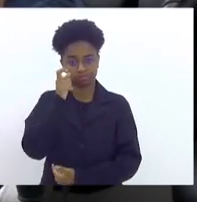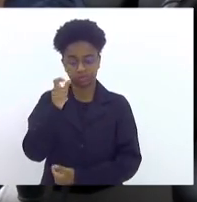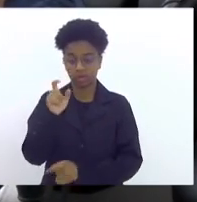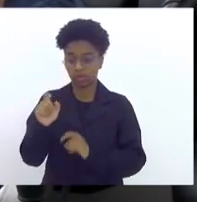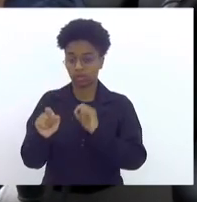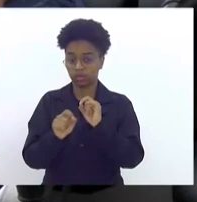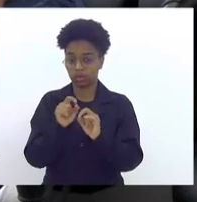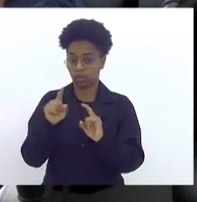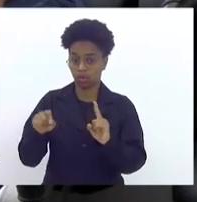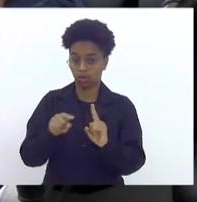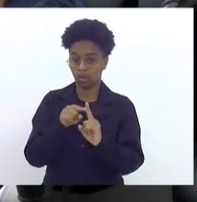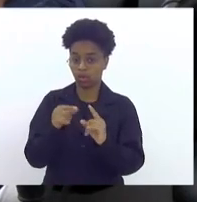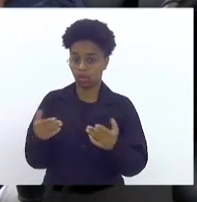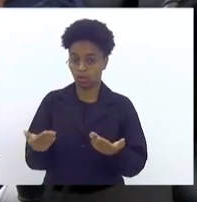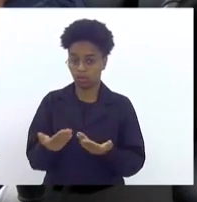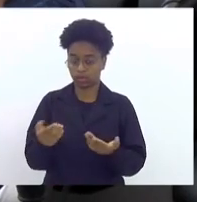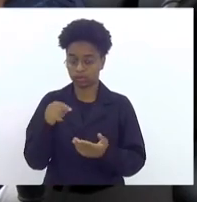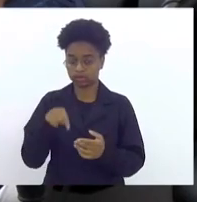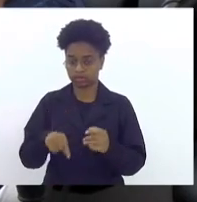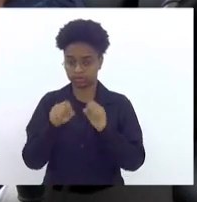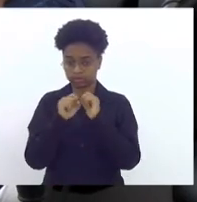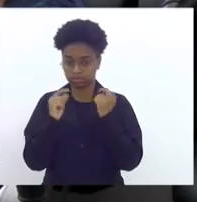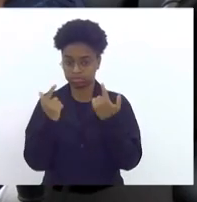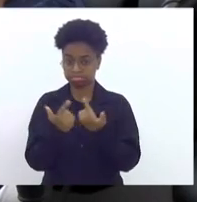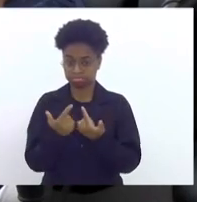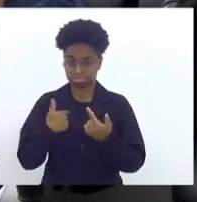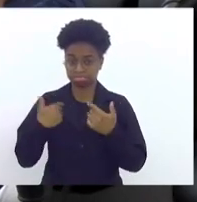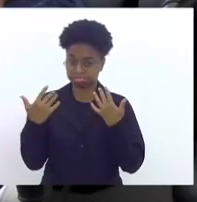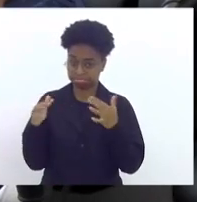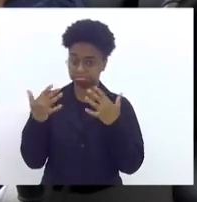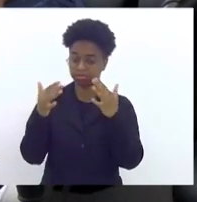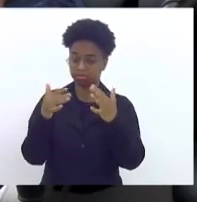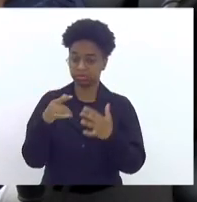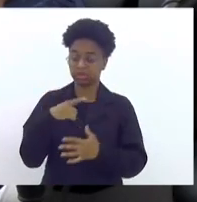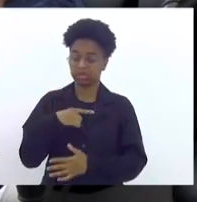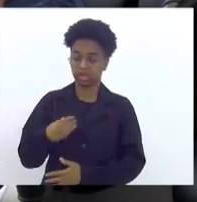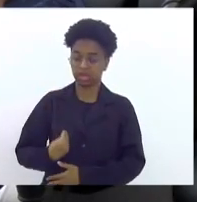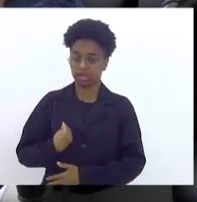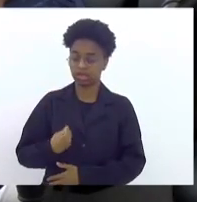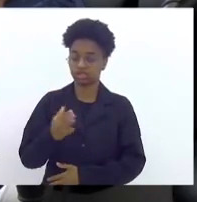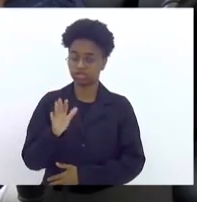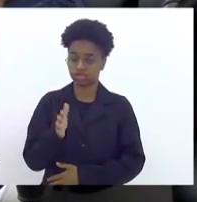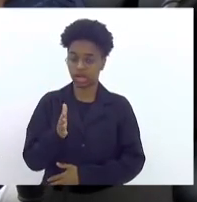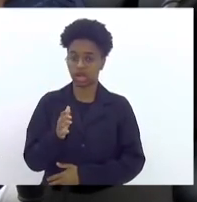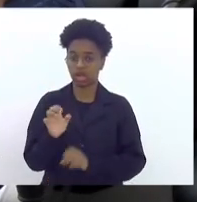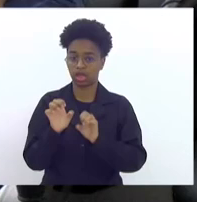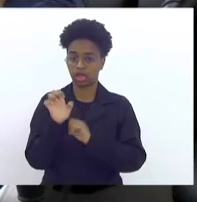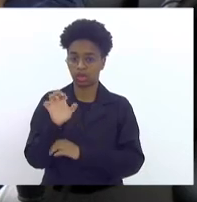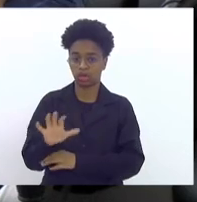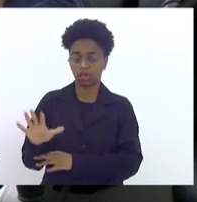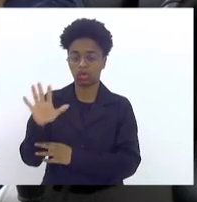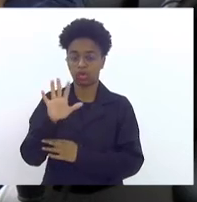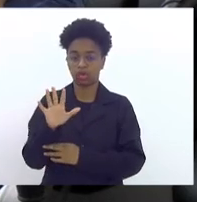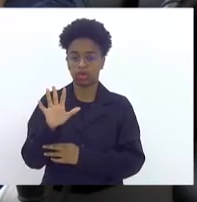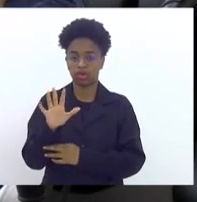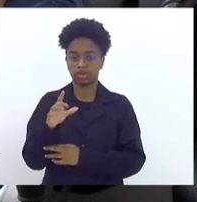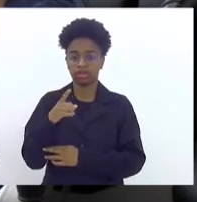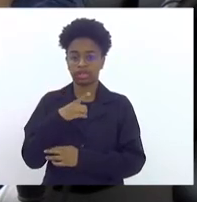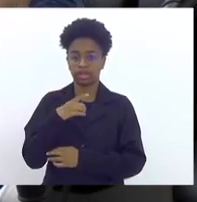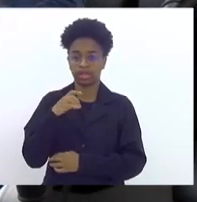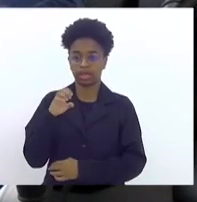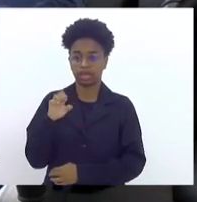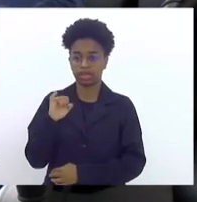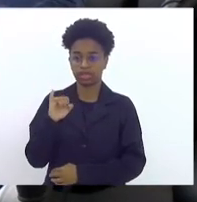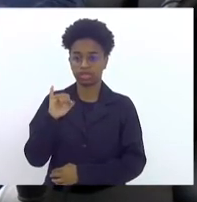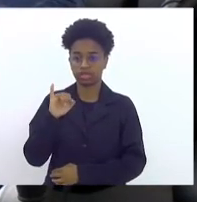se pretende aqui hoje na alerj eu parabenizo já existe na Europa ele chama de um instituto chamado age na